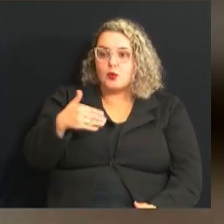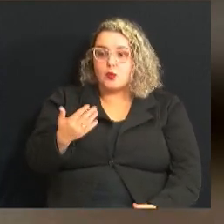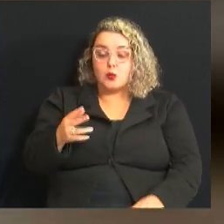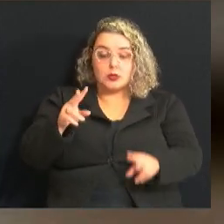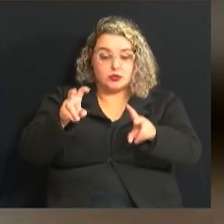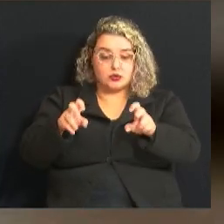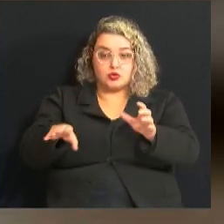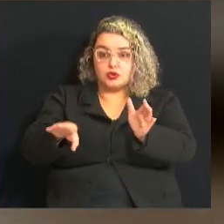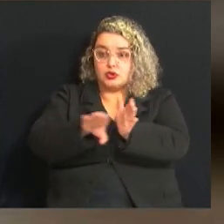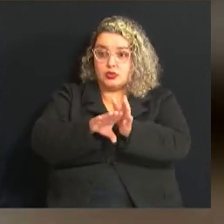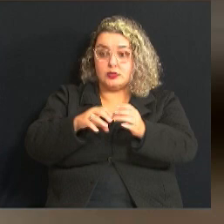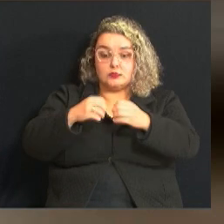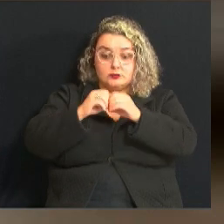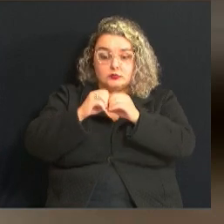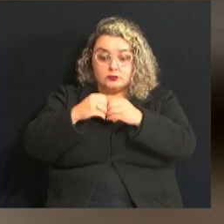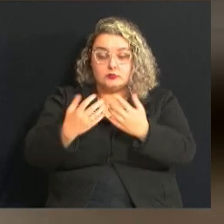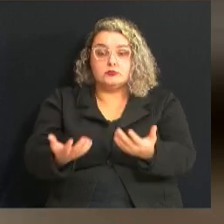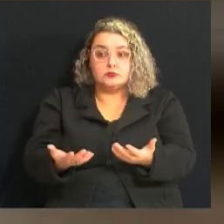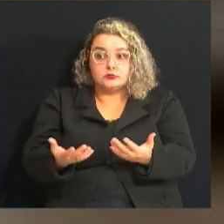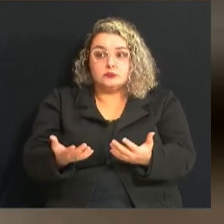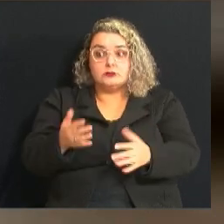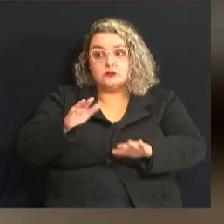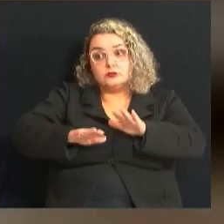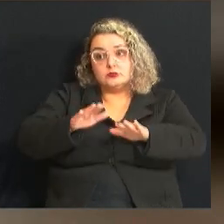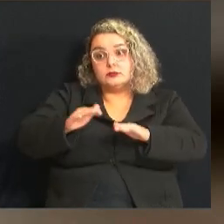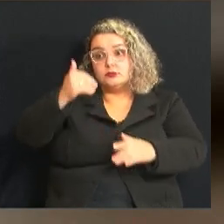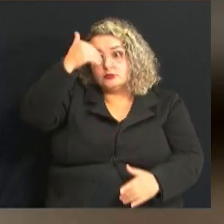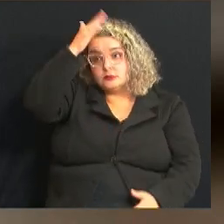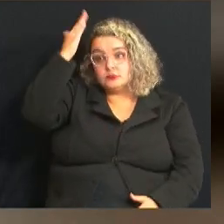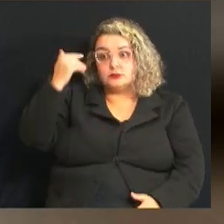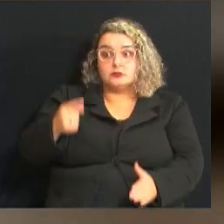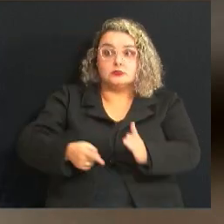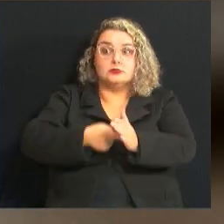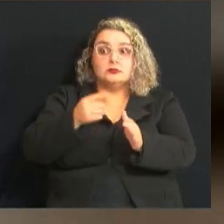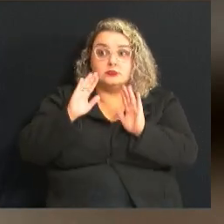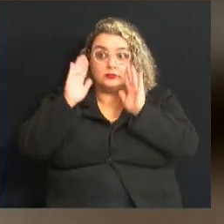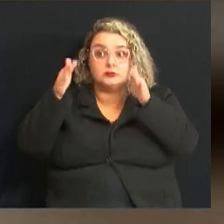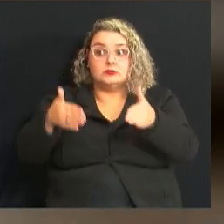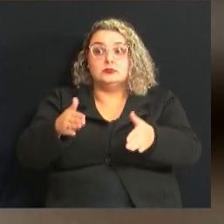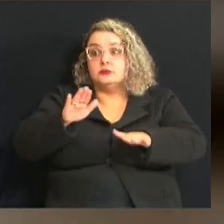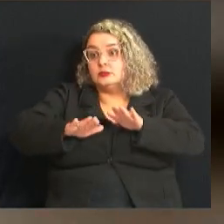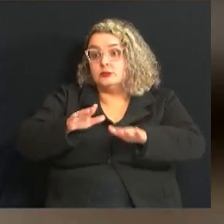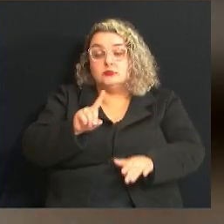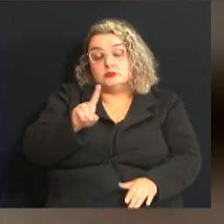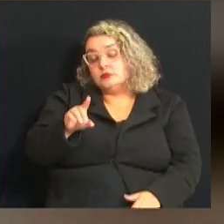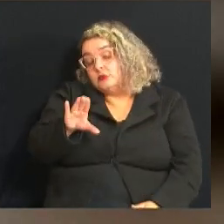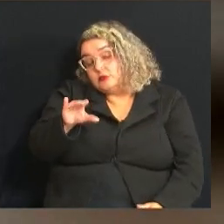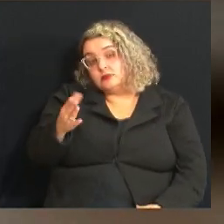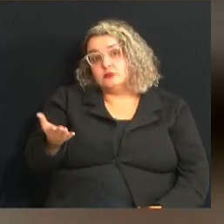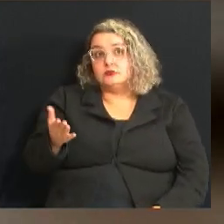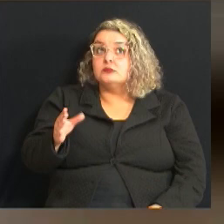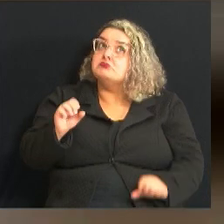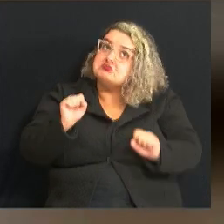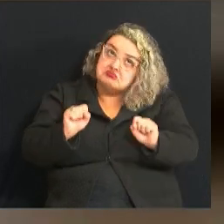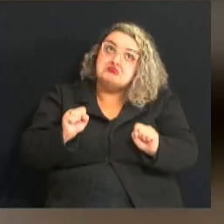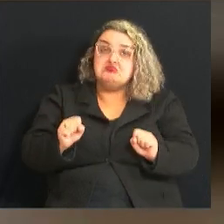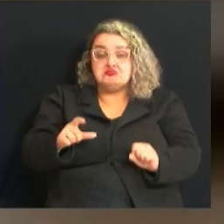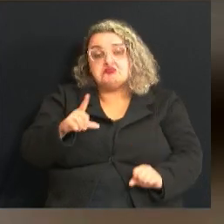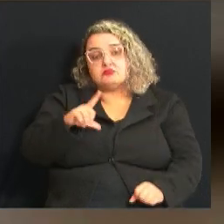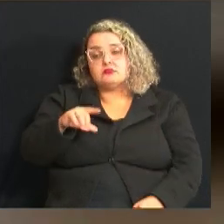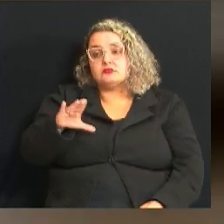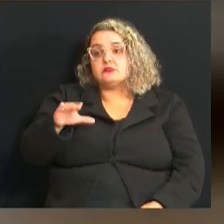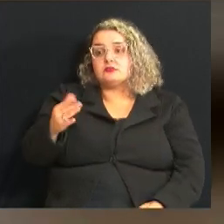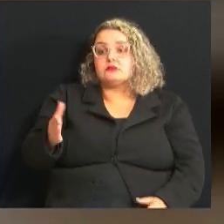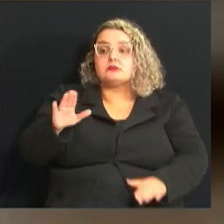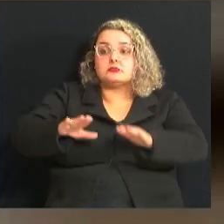nos laboratórios, porque muito provavelmente, Mariana, a primeira observação nem foi de um cientista, ou pode até ter sido, pode ser uma dona de casa, pode